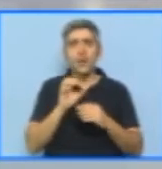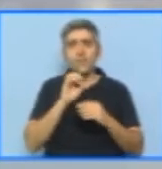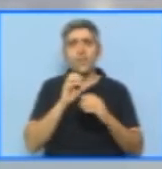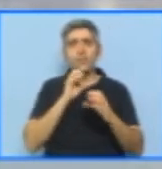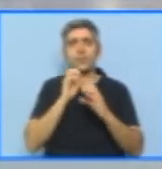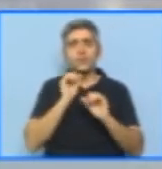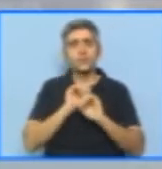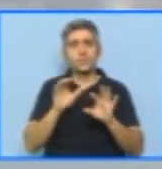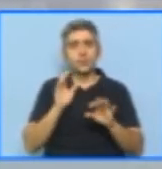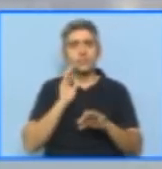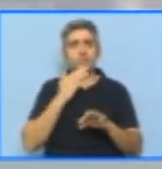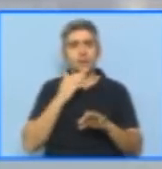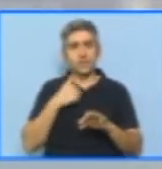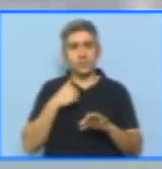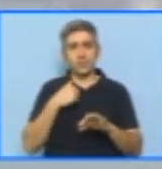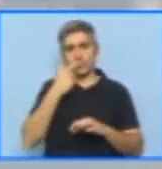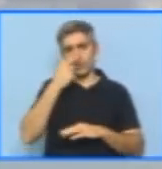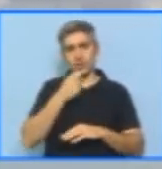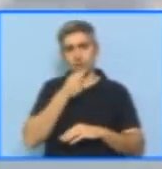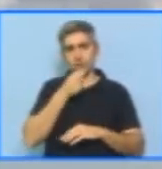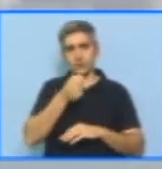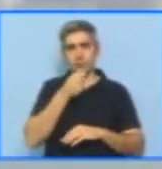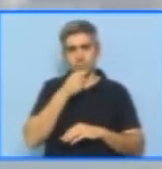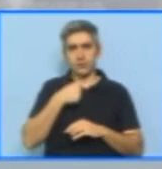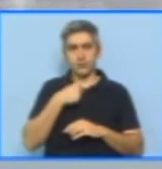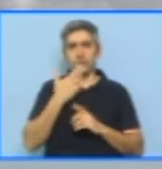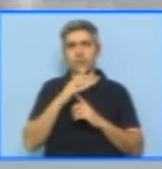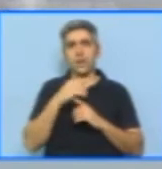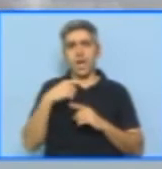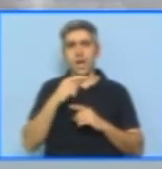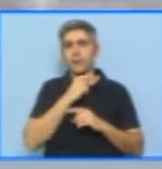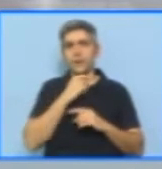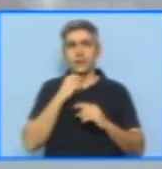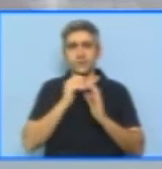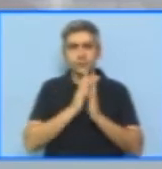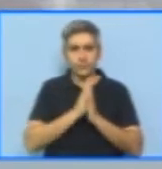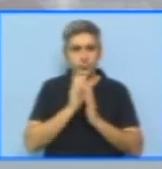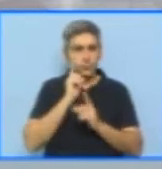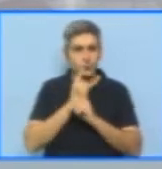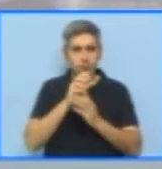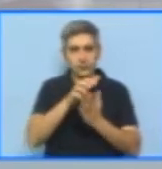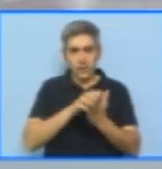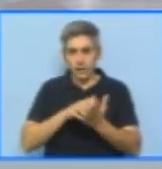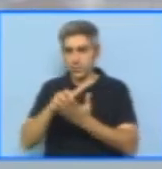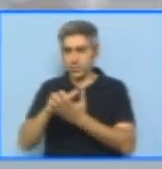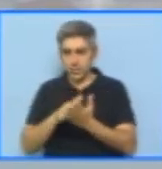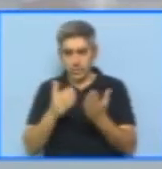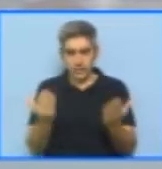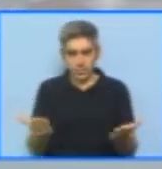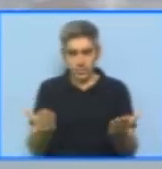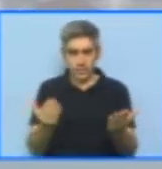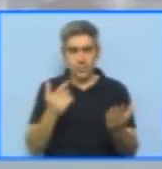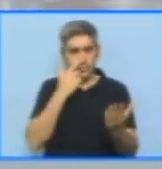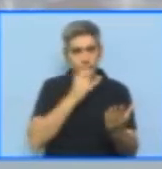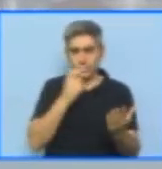Obviamente que a comunicação depende sempre do comunicador. Existem, por exemplo, sacerdotes que, com o mesmo texto de Evangelho, conseguem fazer